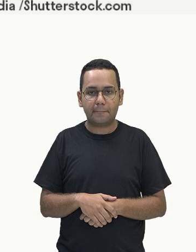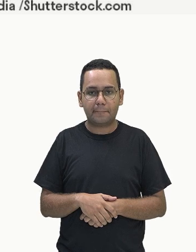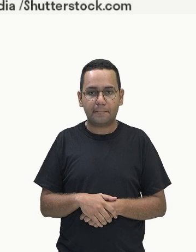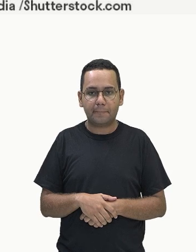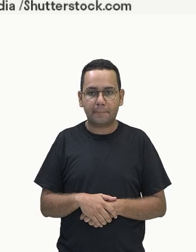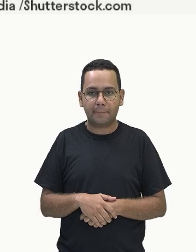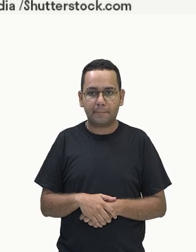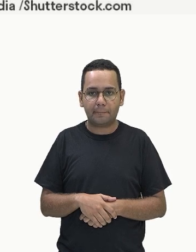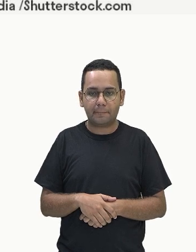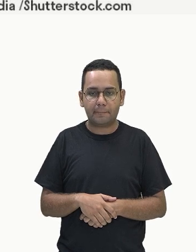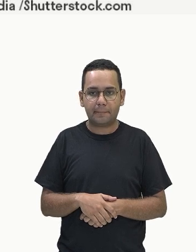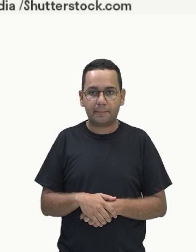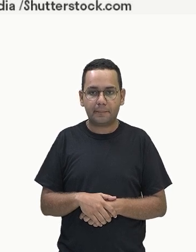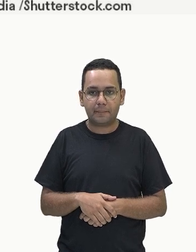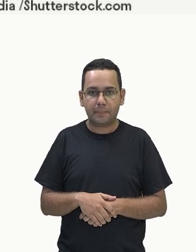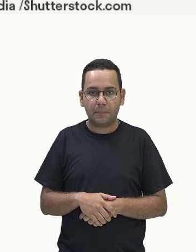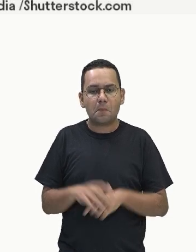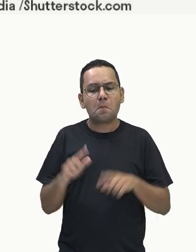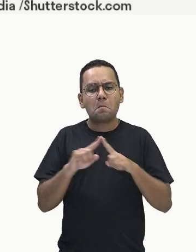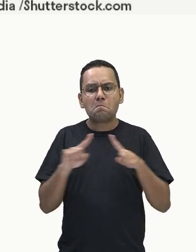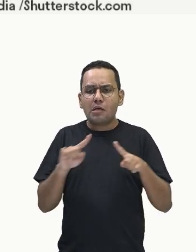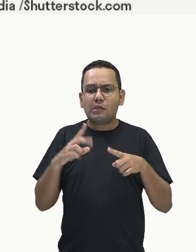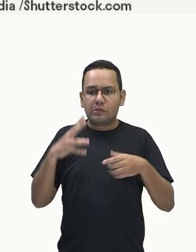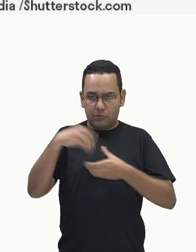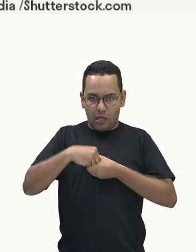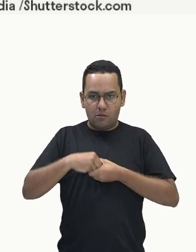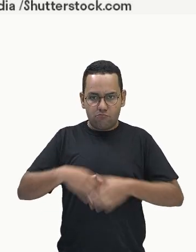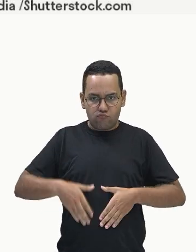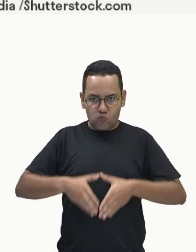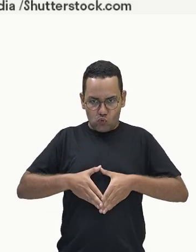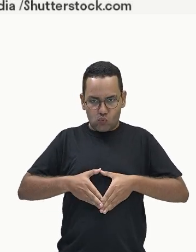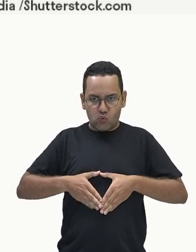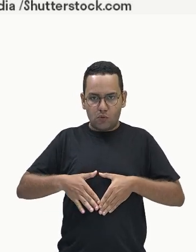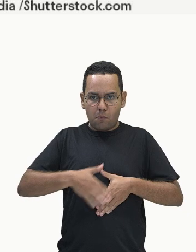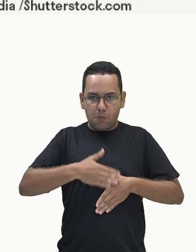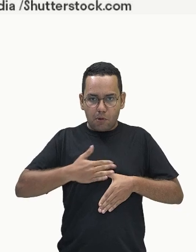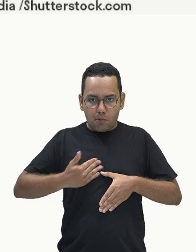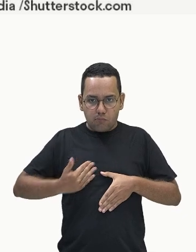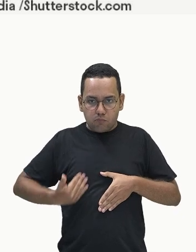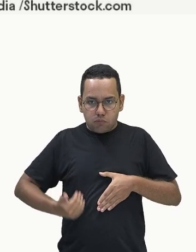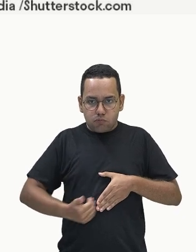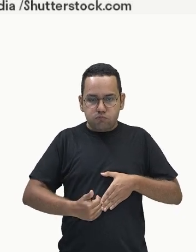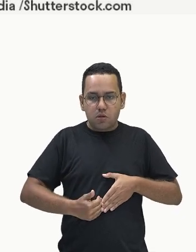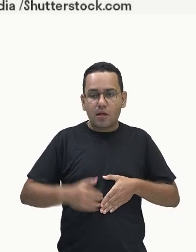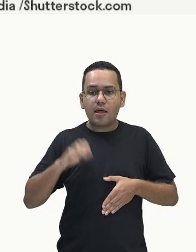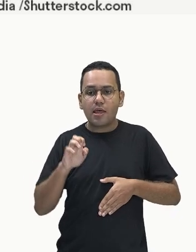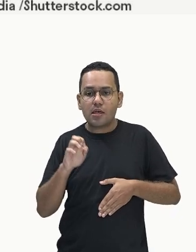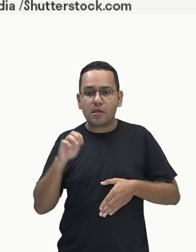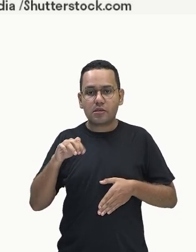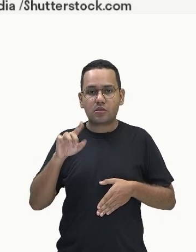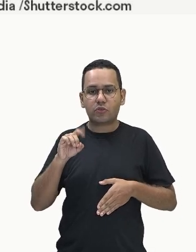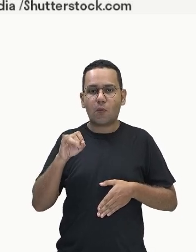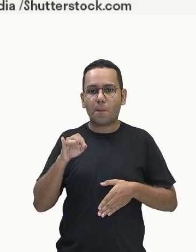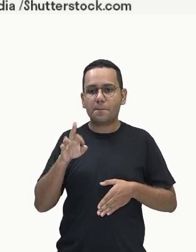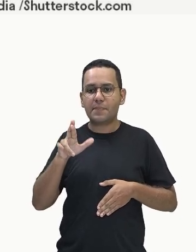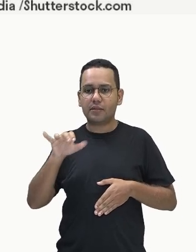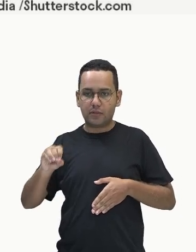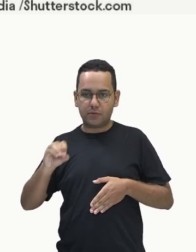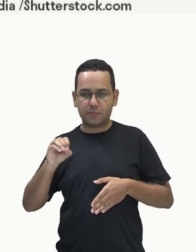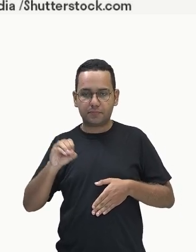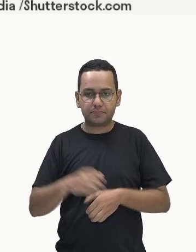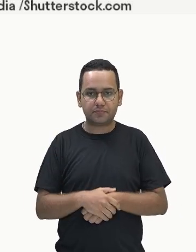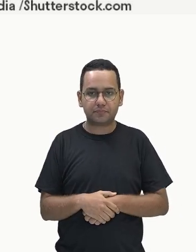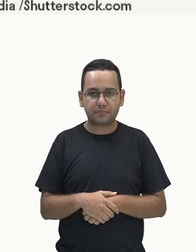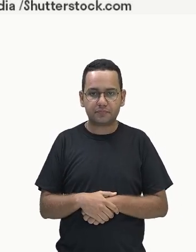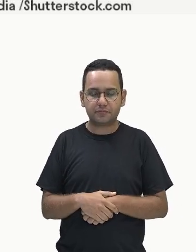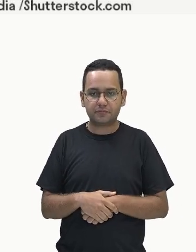revestido, ou seja, existe uma camada dentro dele chamada de endométrio, que é a camada mais interna, tá bom? Eu